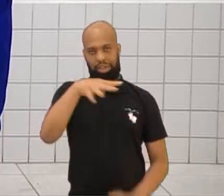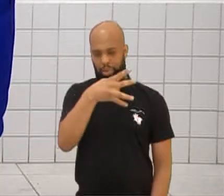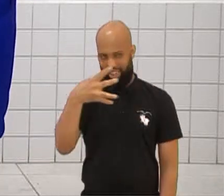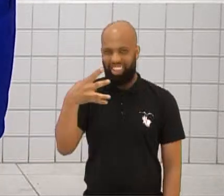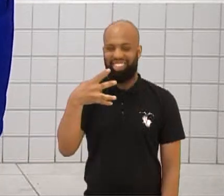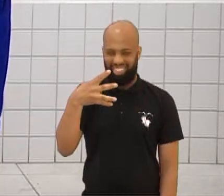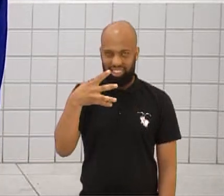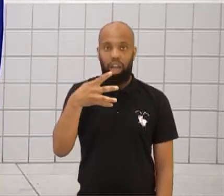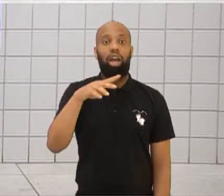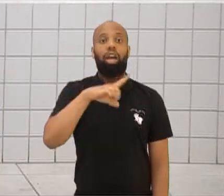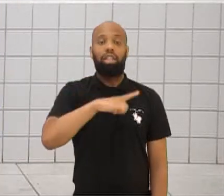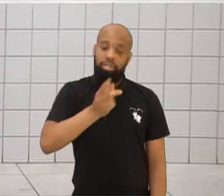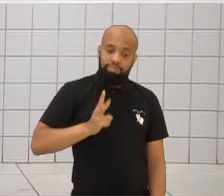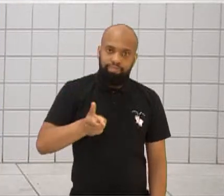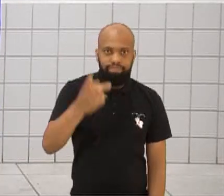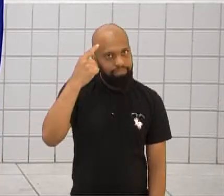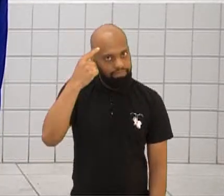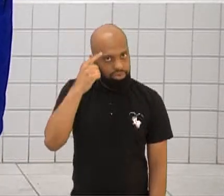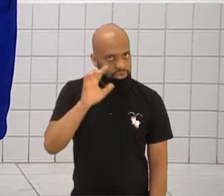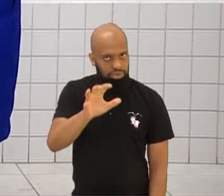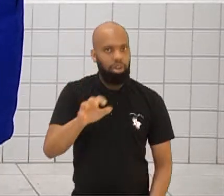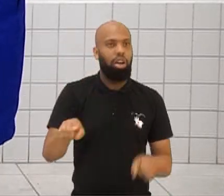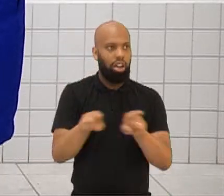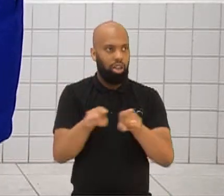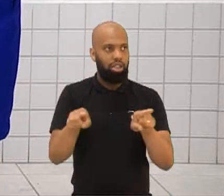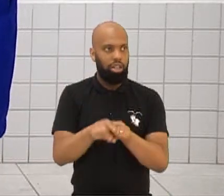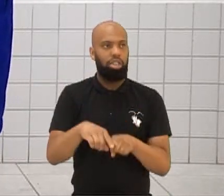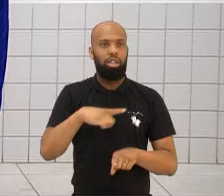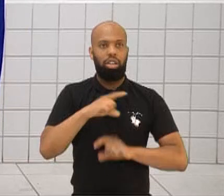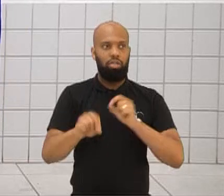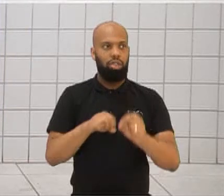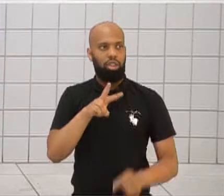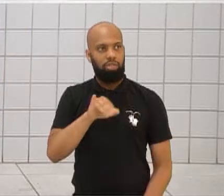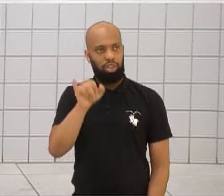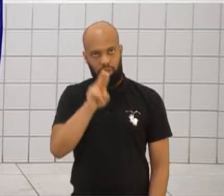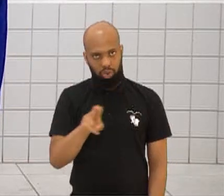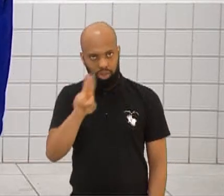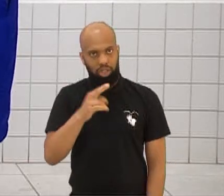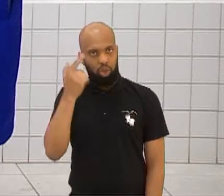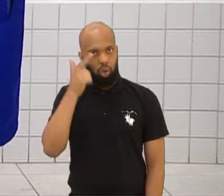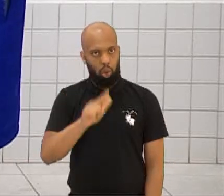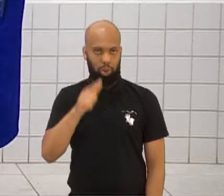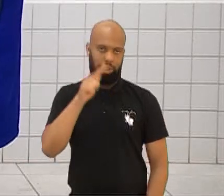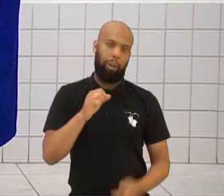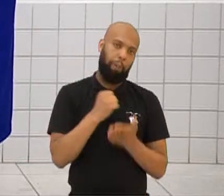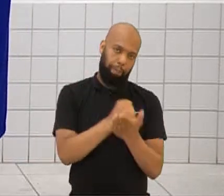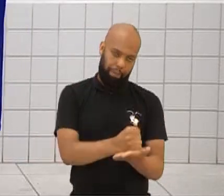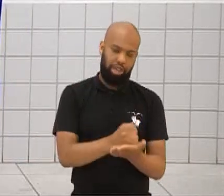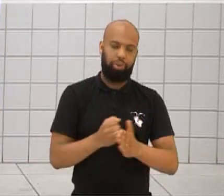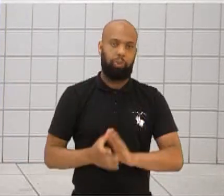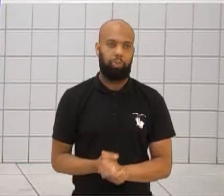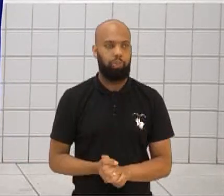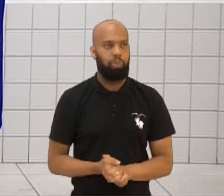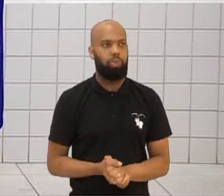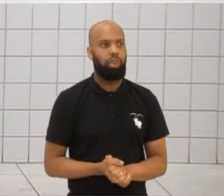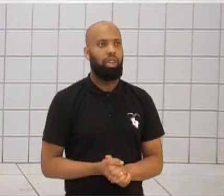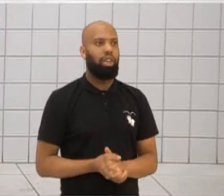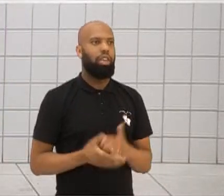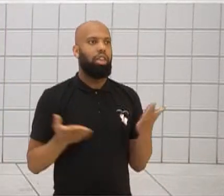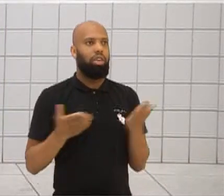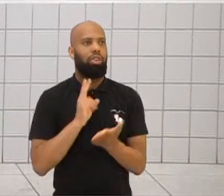tabela. Tá? Tenha sempre esses instrumentos para você poder se auxiliar. Continuando lá, professora